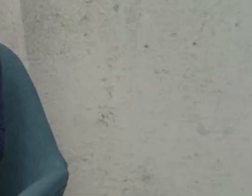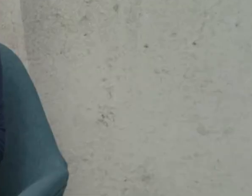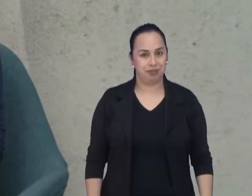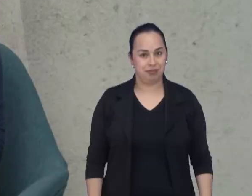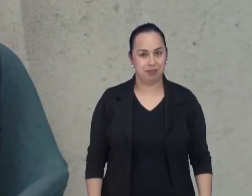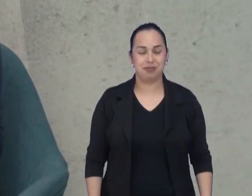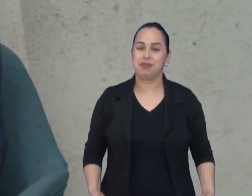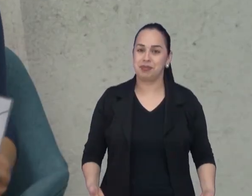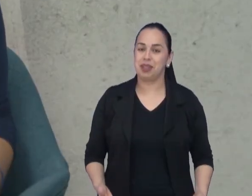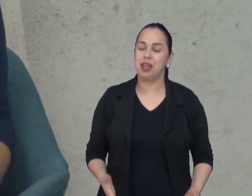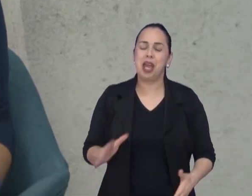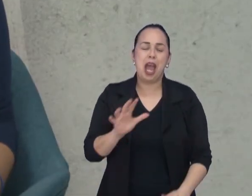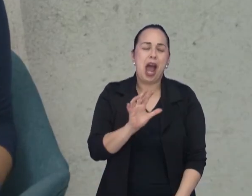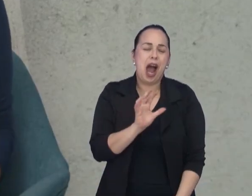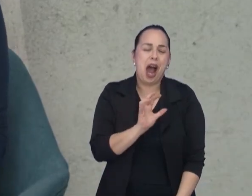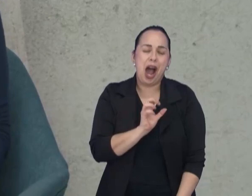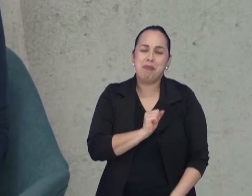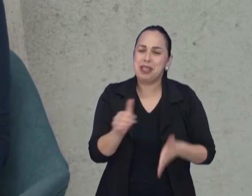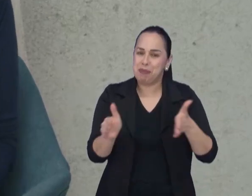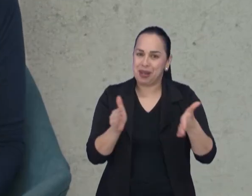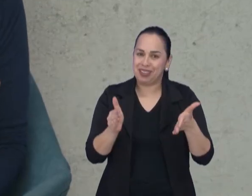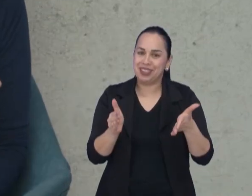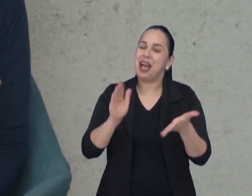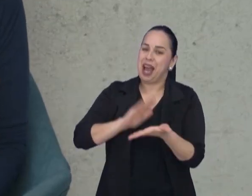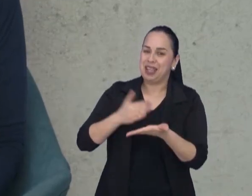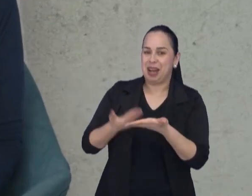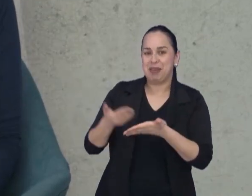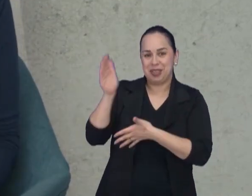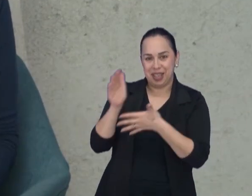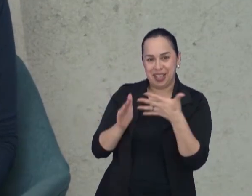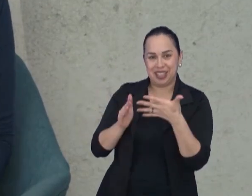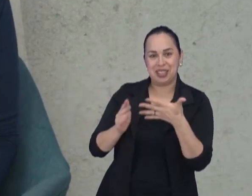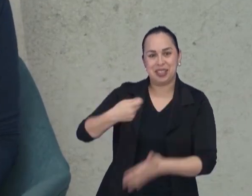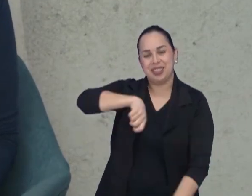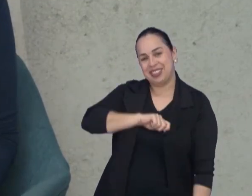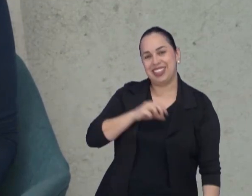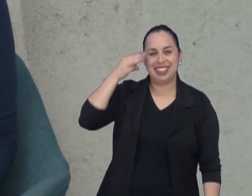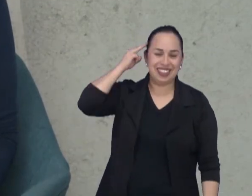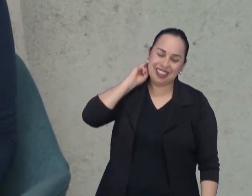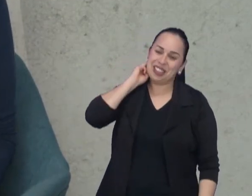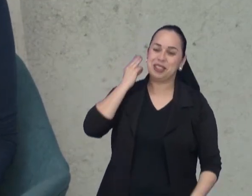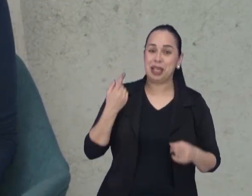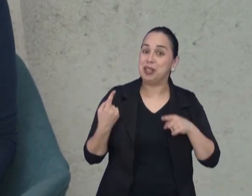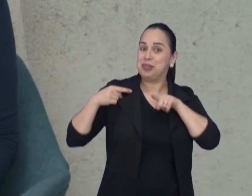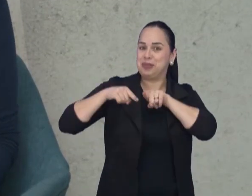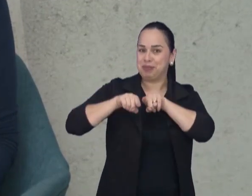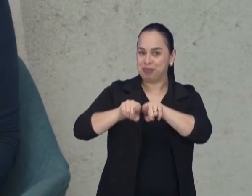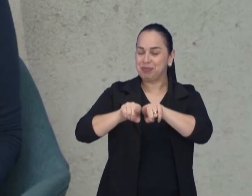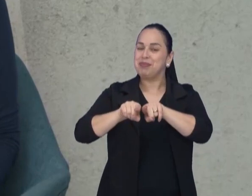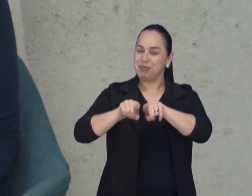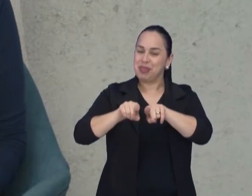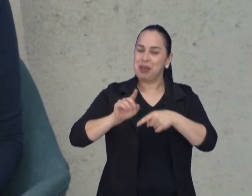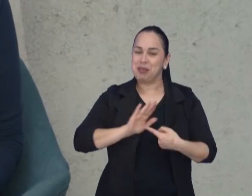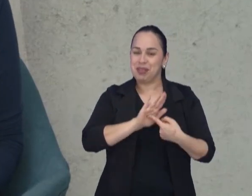E quem também ama essa época do ano é a intérprete de Libras, Mayra Gonçalves, que vai estar com a gente hoje ao longo